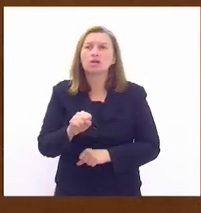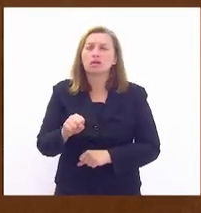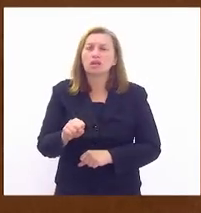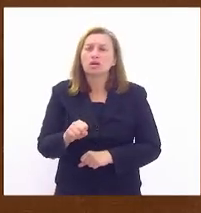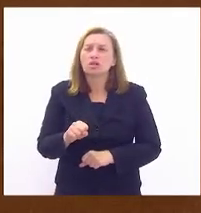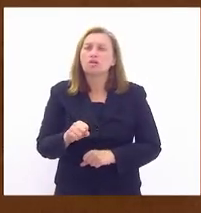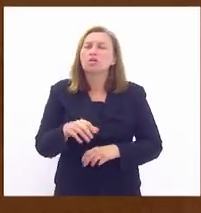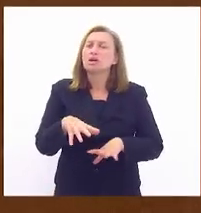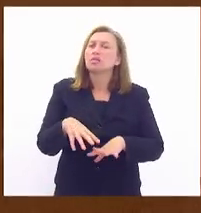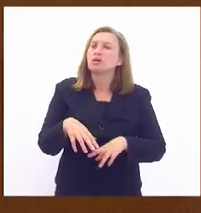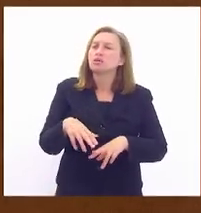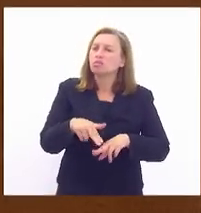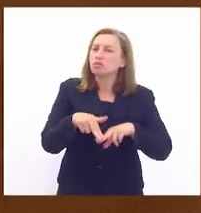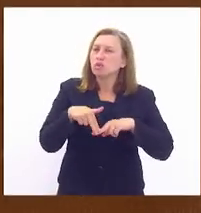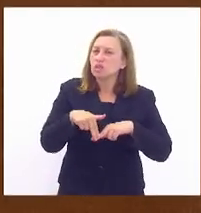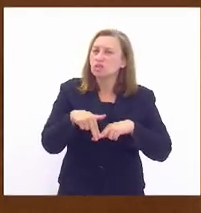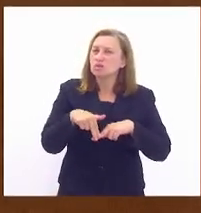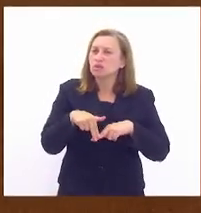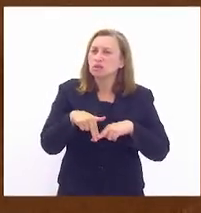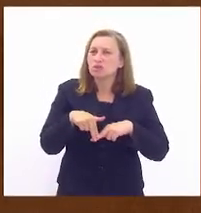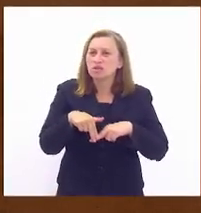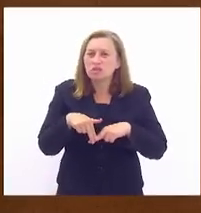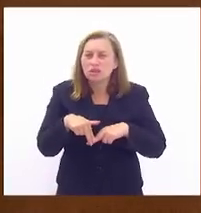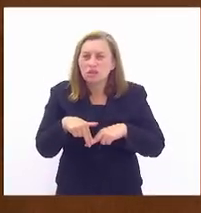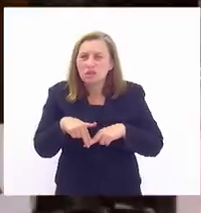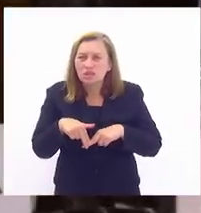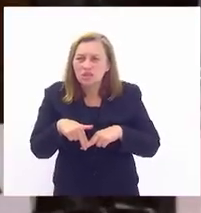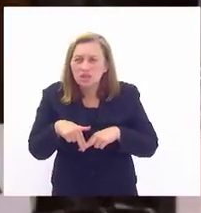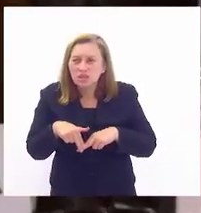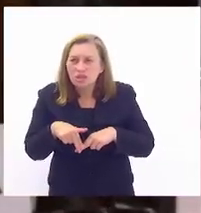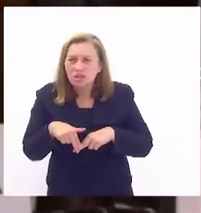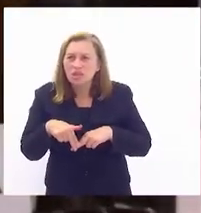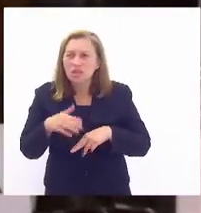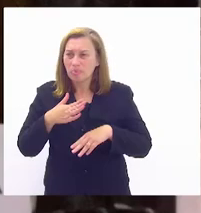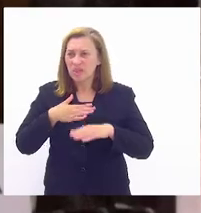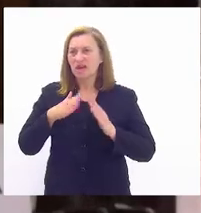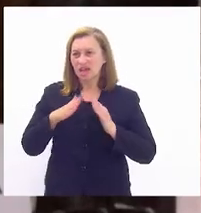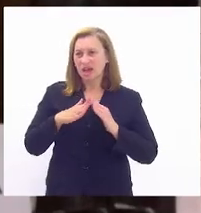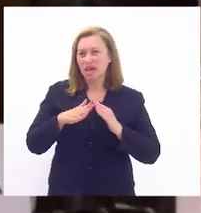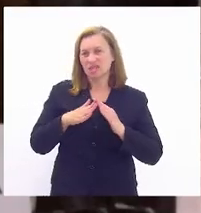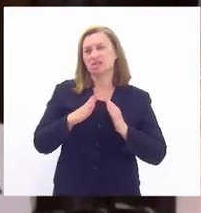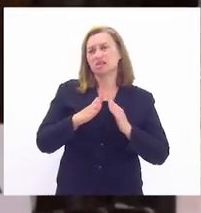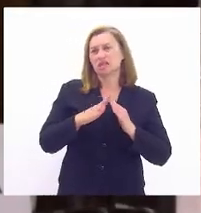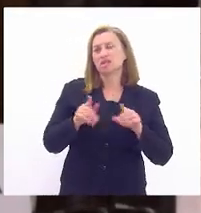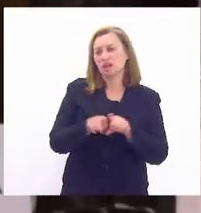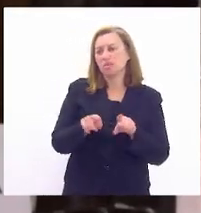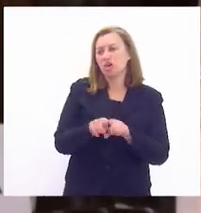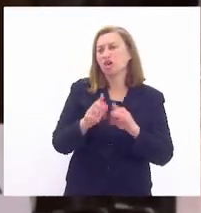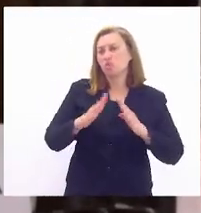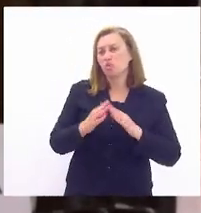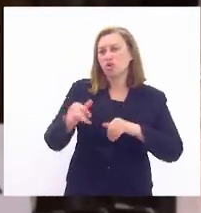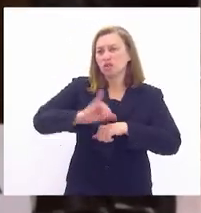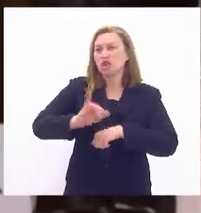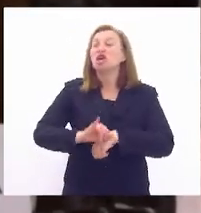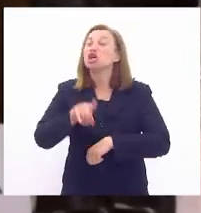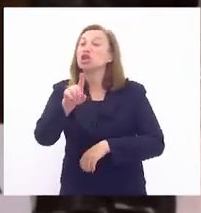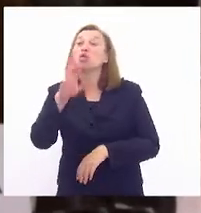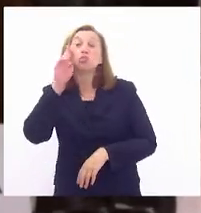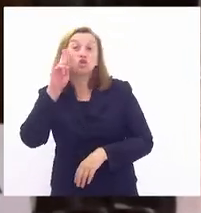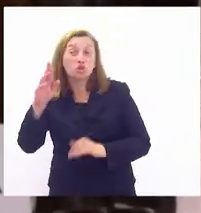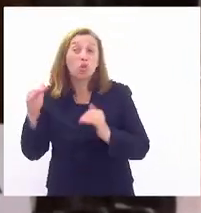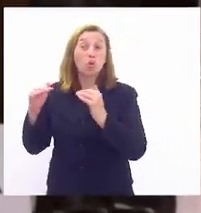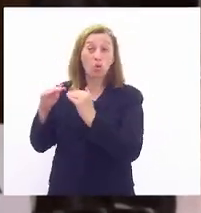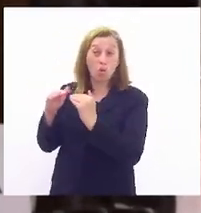é sentido na casa da população e na minha casa, porque eu sou morador de Volta Redonda também. Então você concorda que o